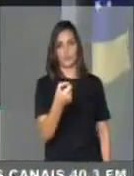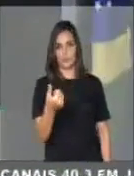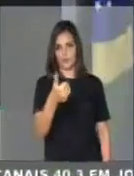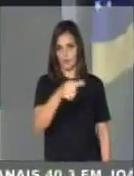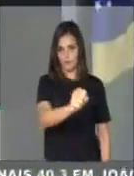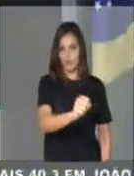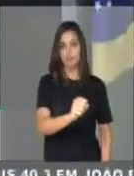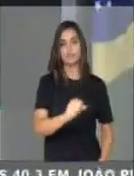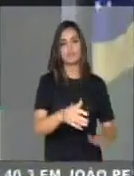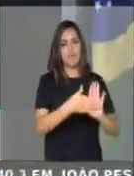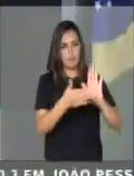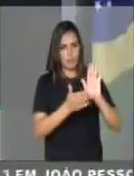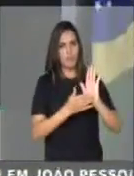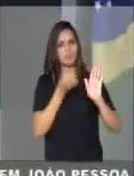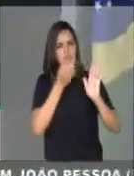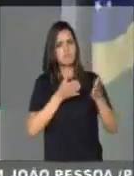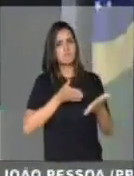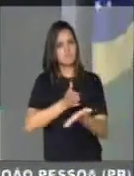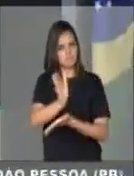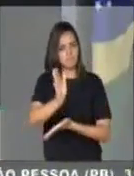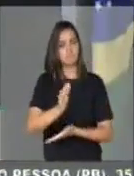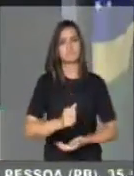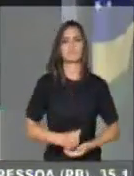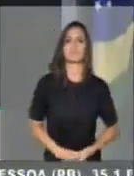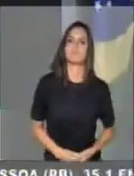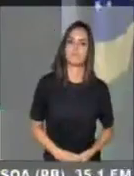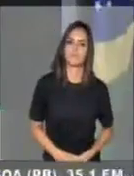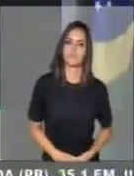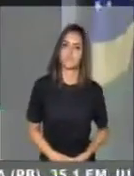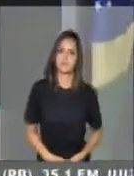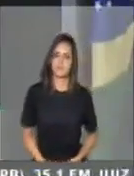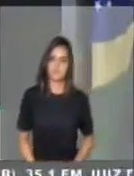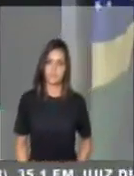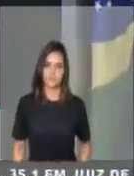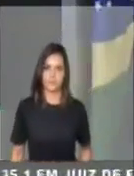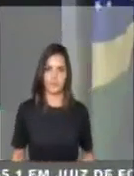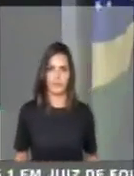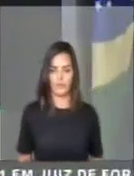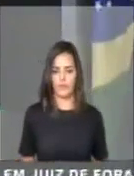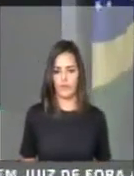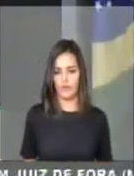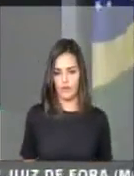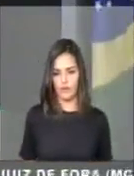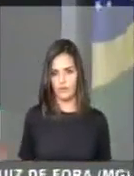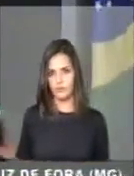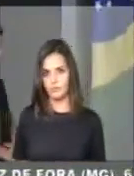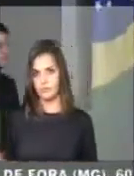10.431/2018 e no mérito pela sua aprovação. Devolvo a palavra ao presidente Rodrigo Maia.